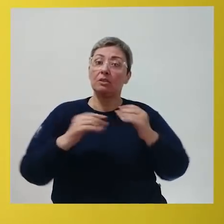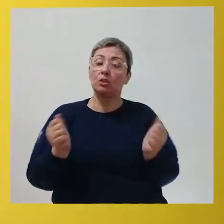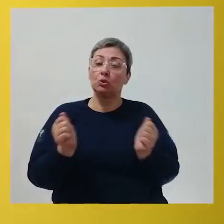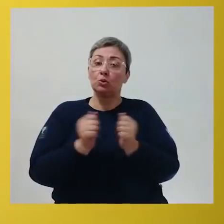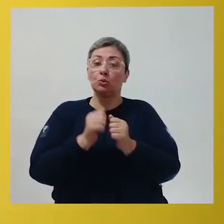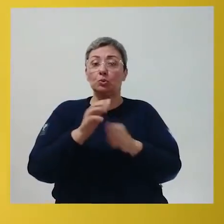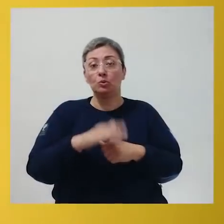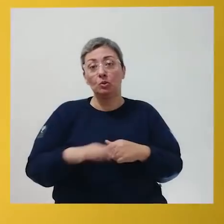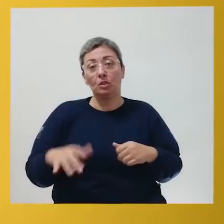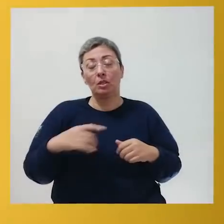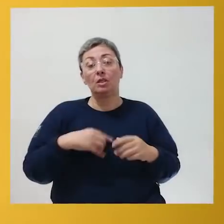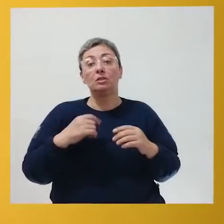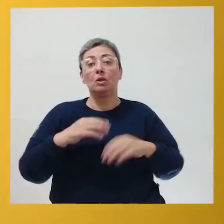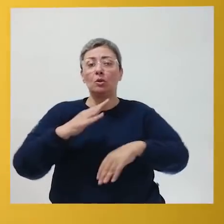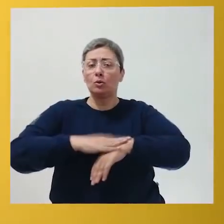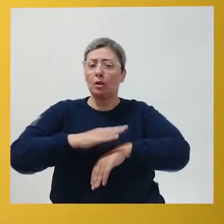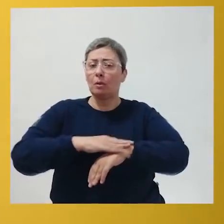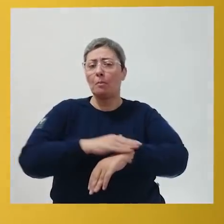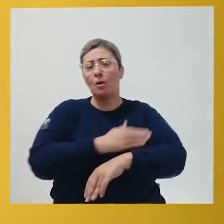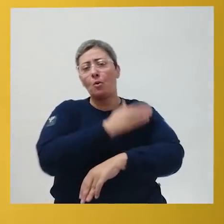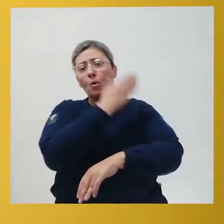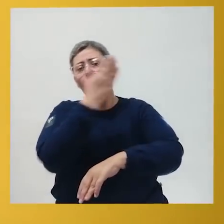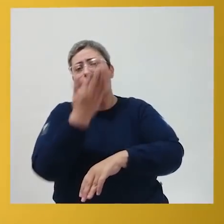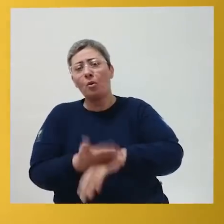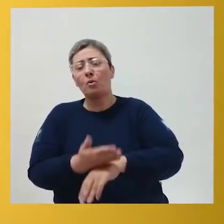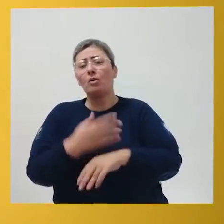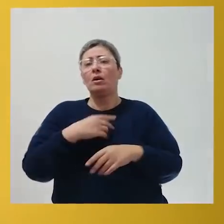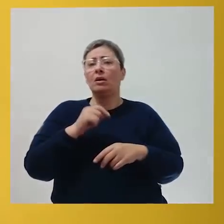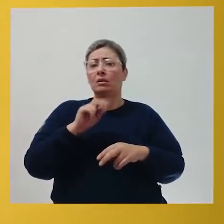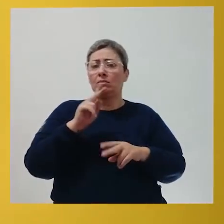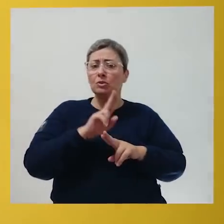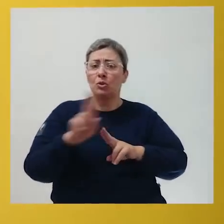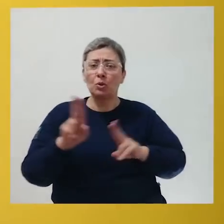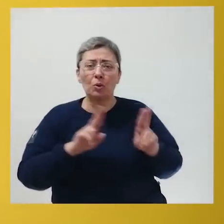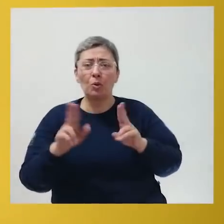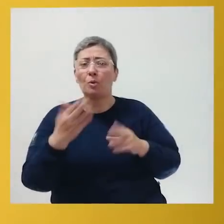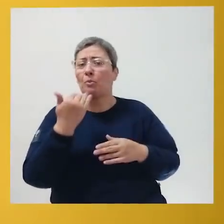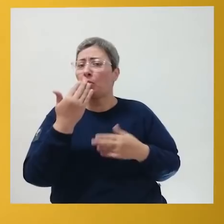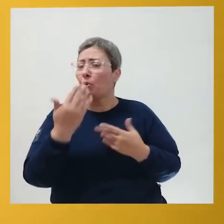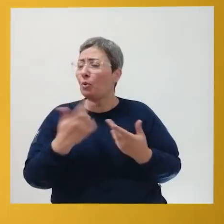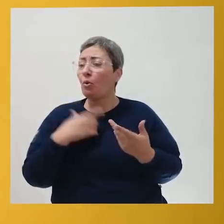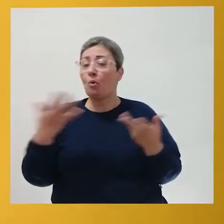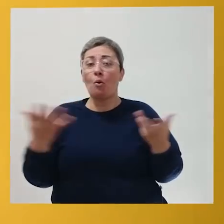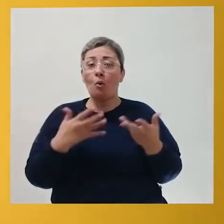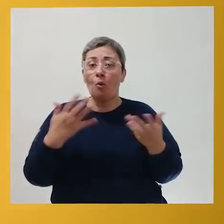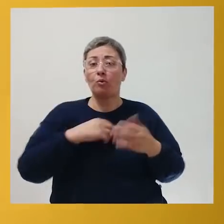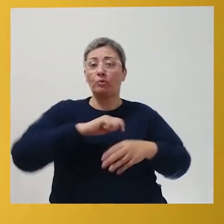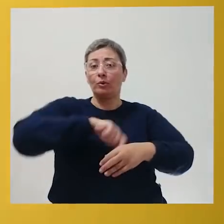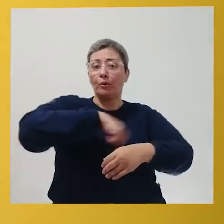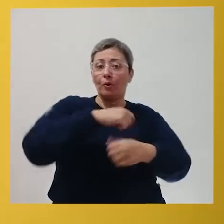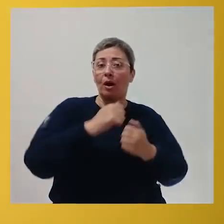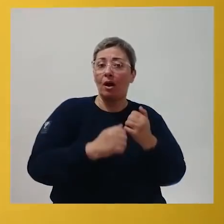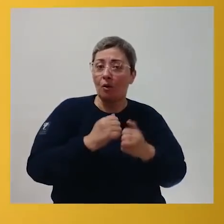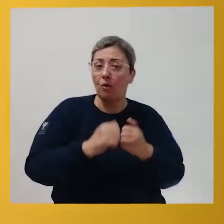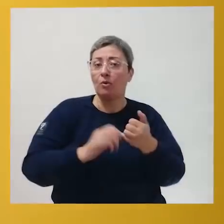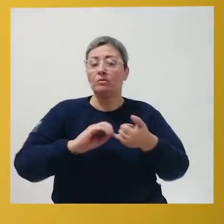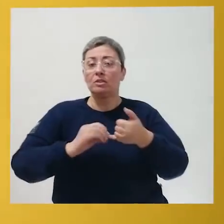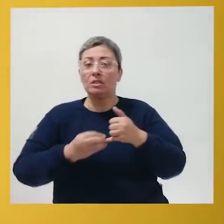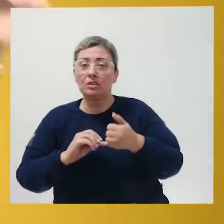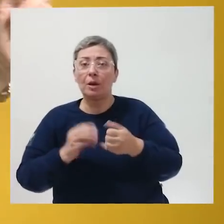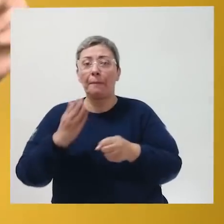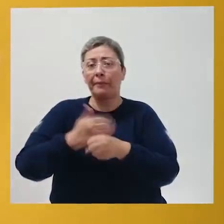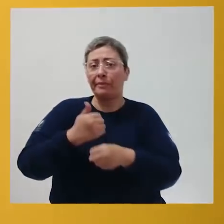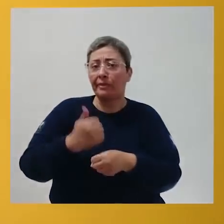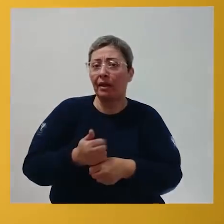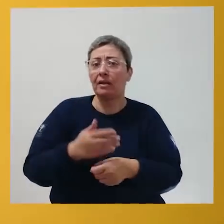para a criança, todo momento, falando quais são os alimentos. Hoje eu vou fazer o arroz, vou fazer o feijão, vou fazer